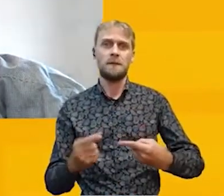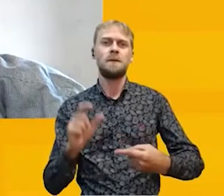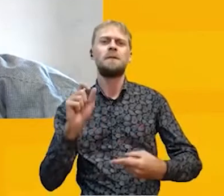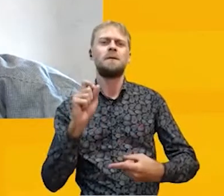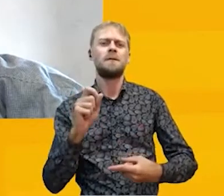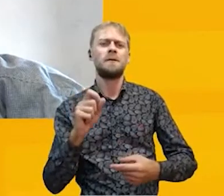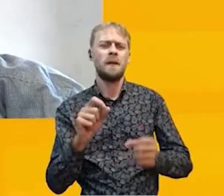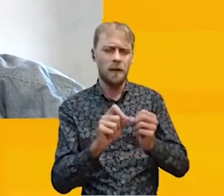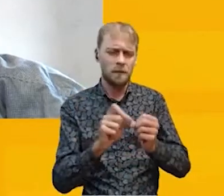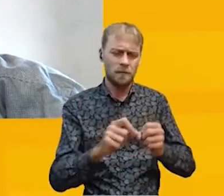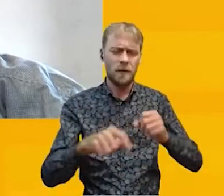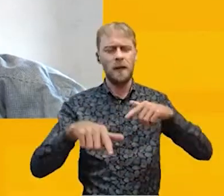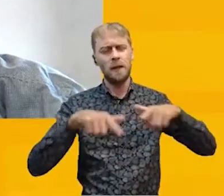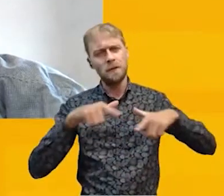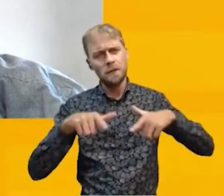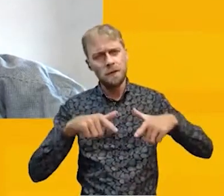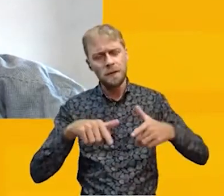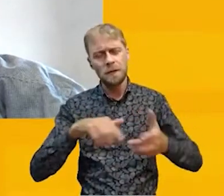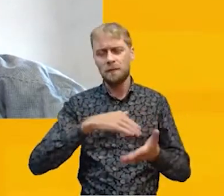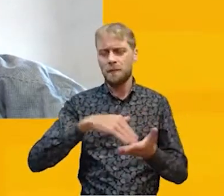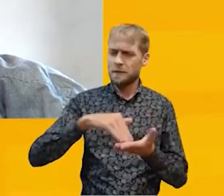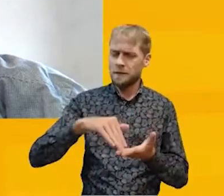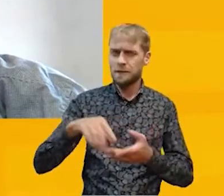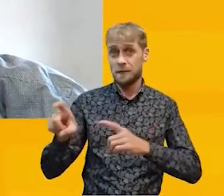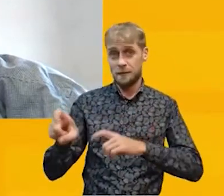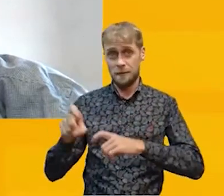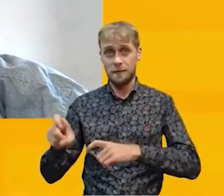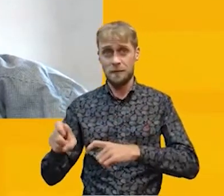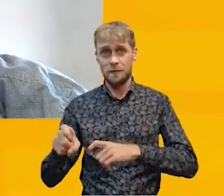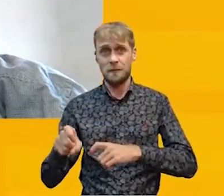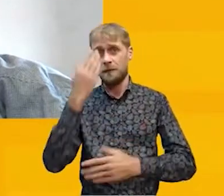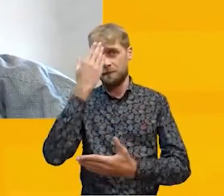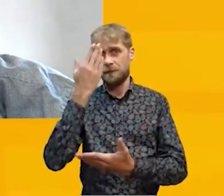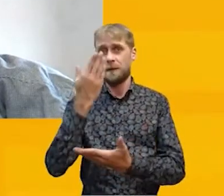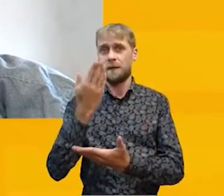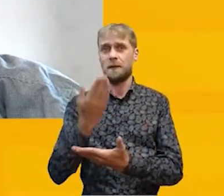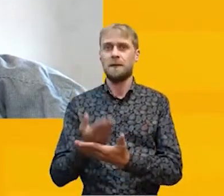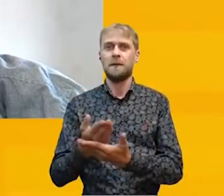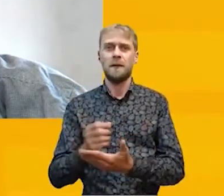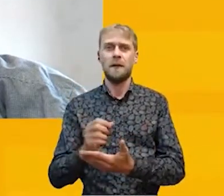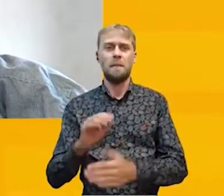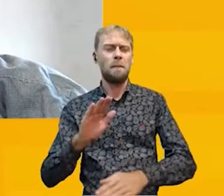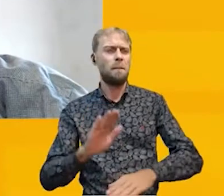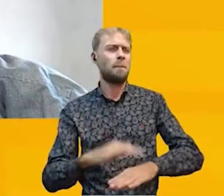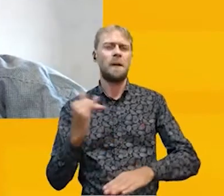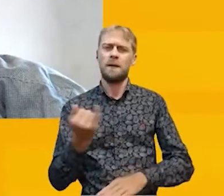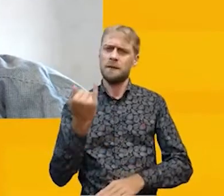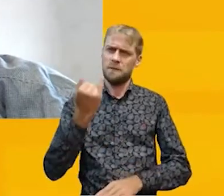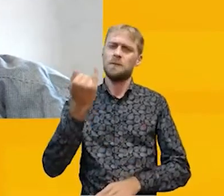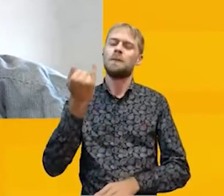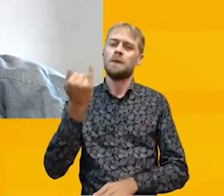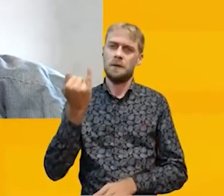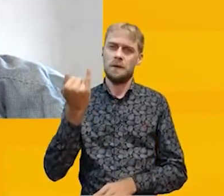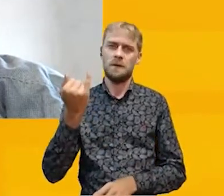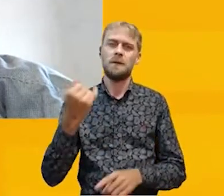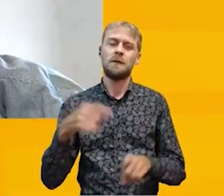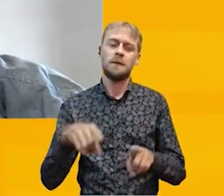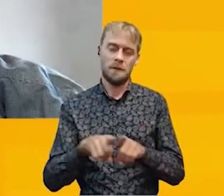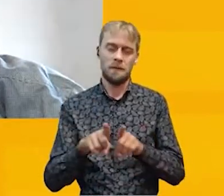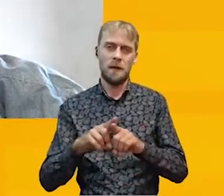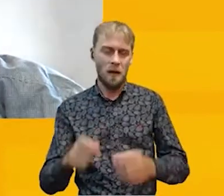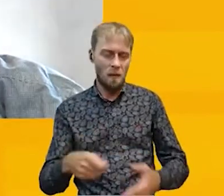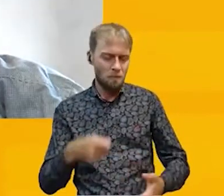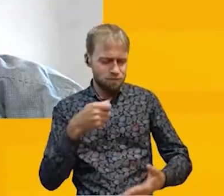tem feito enquanto secretarias de agricultura, eu acredito que tem uma relevância muito grande e reforça ainda